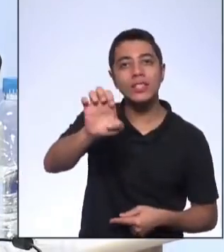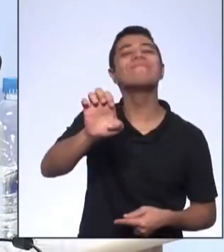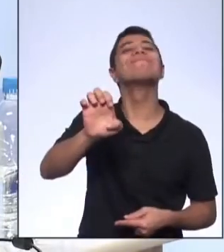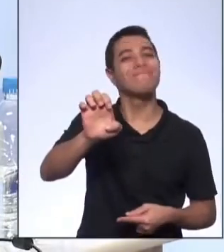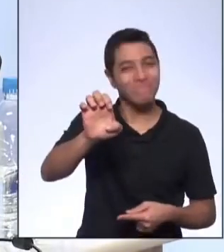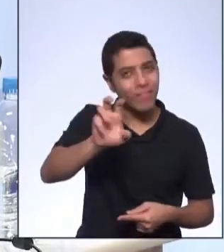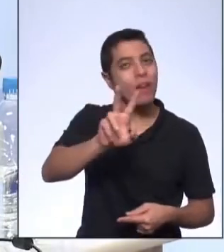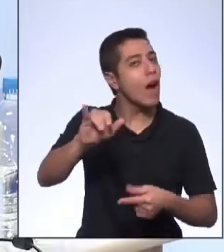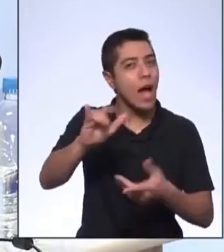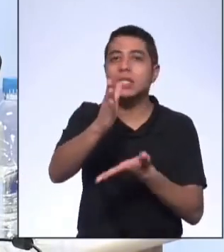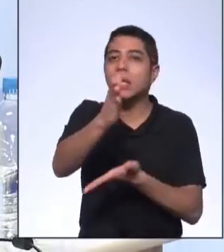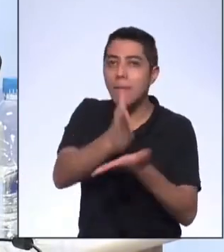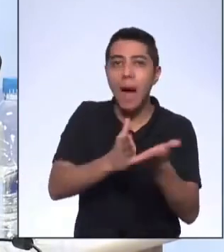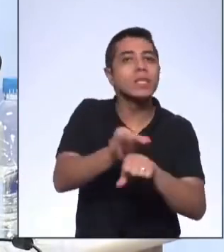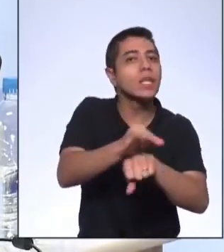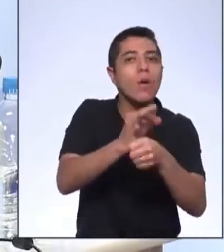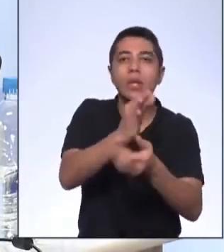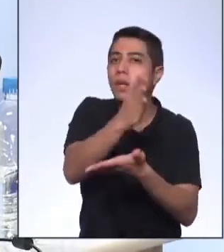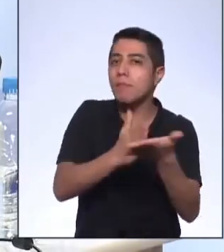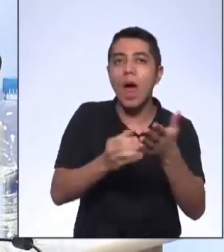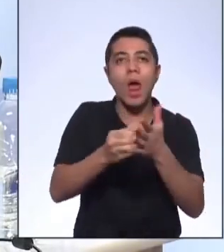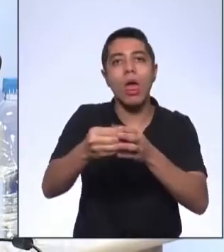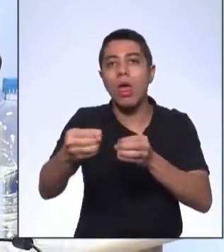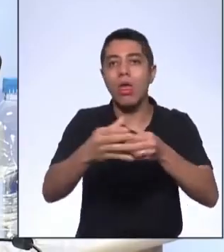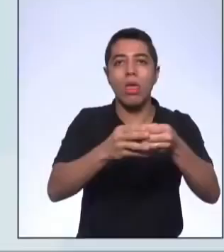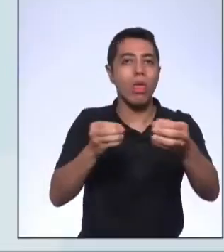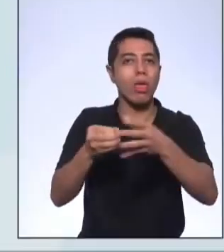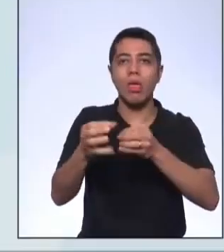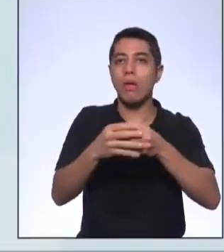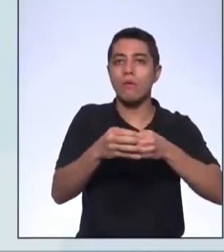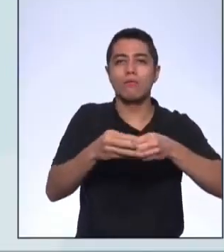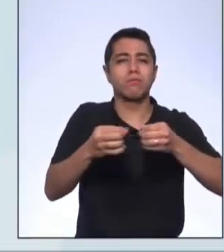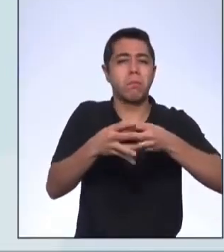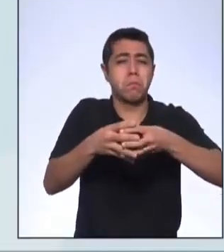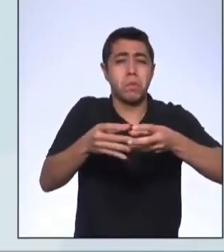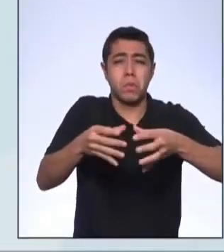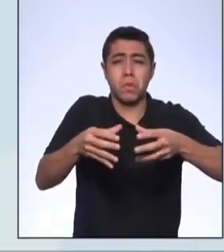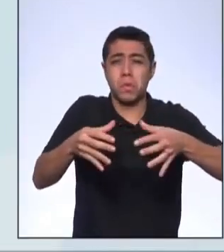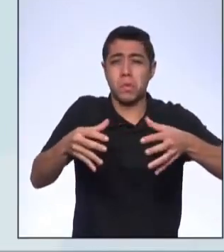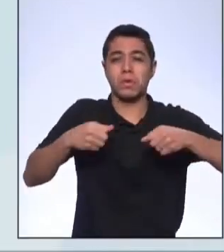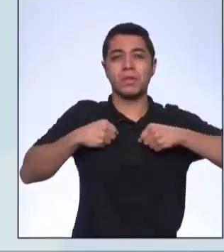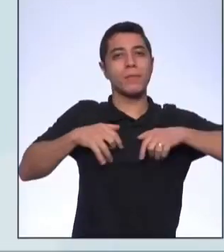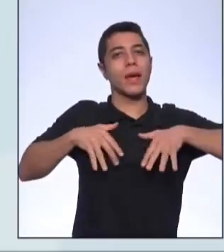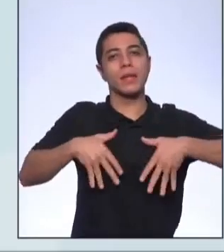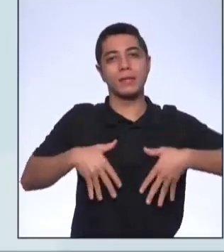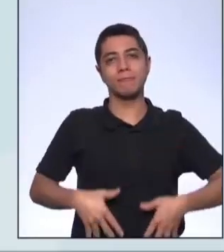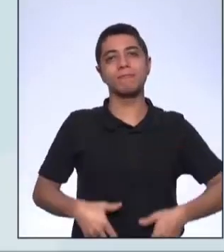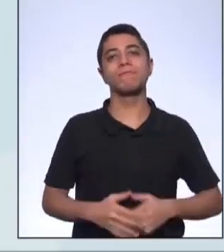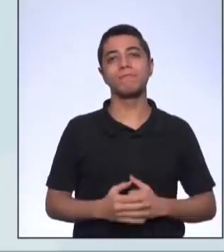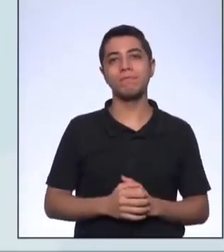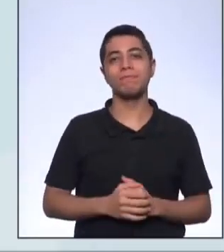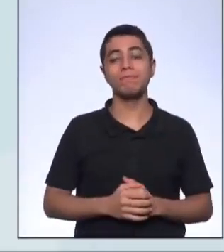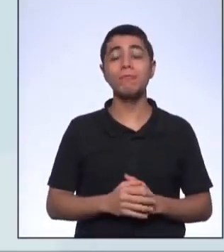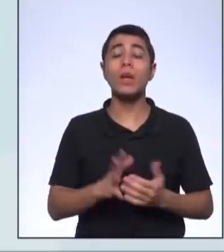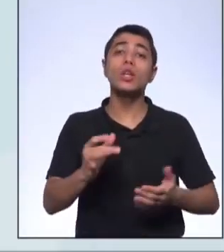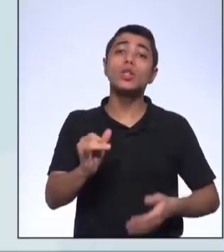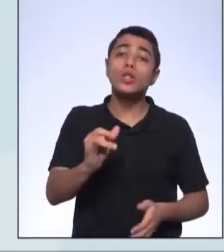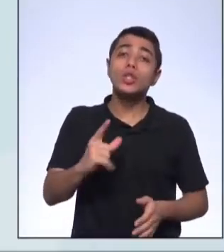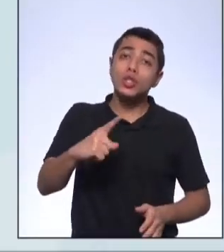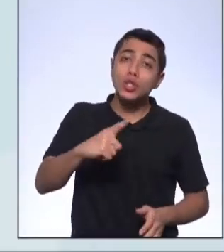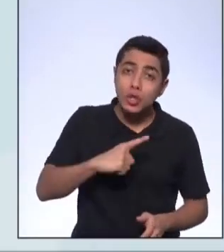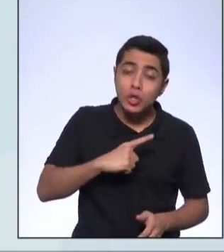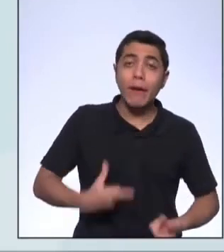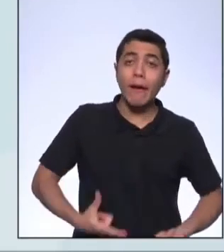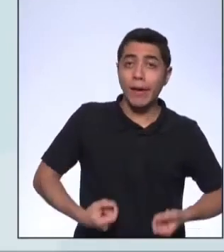continuando. Né? Eu tenho diversos tipos de cânceres. Né? Então, eu tenho câncer que a gente chama de melanoma, né? O câncer